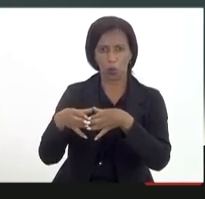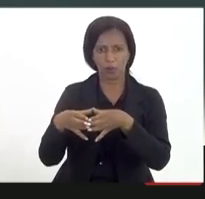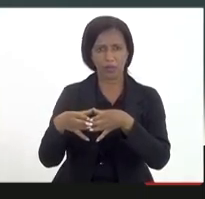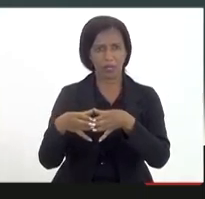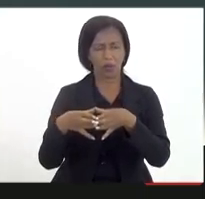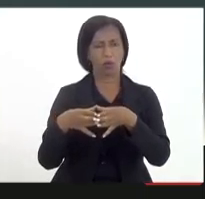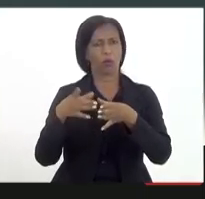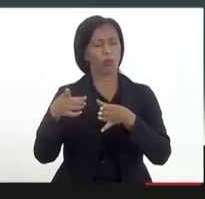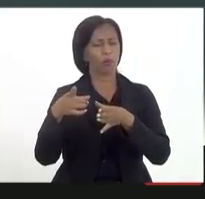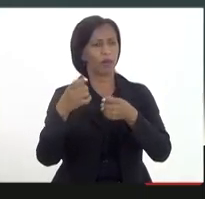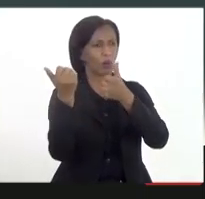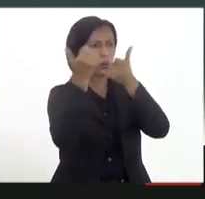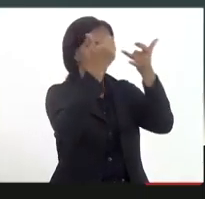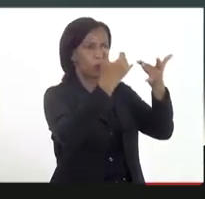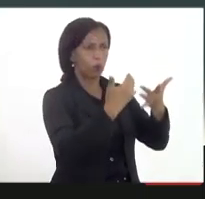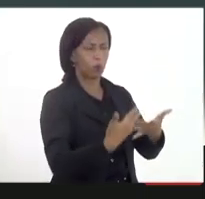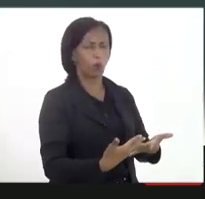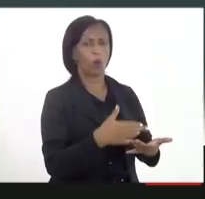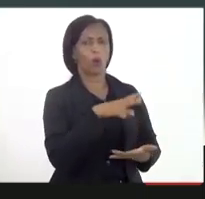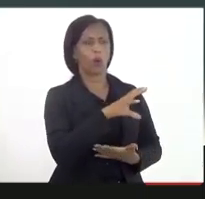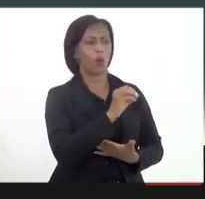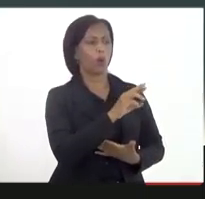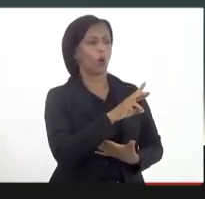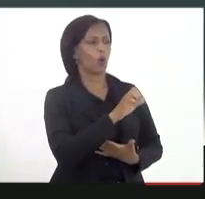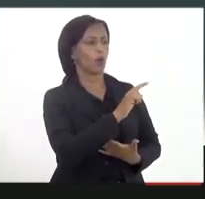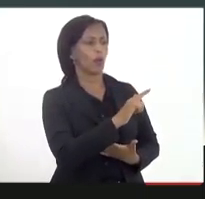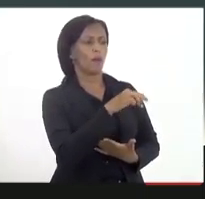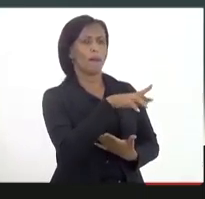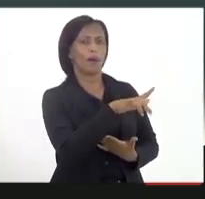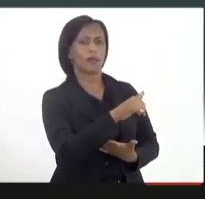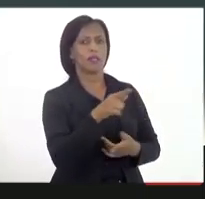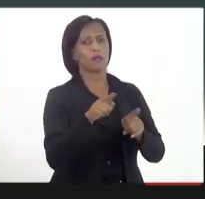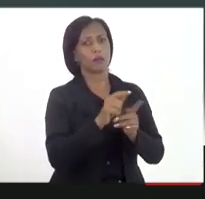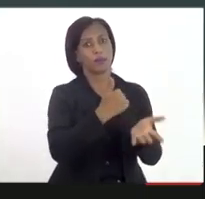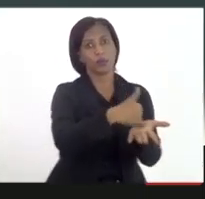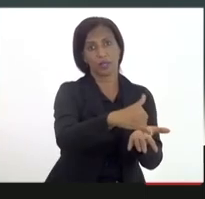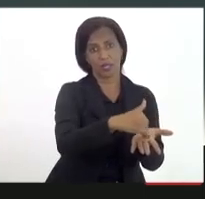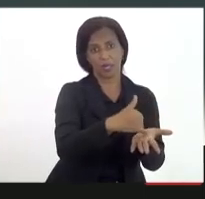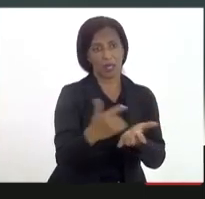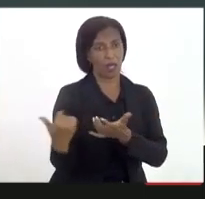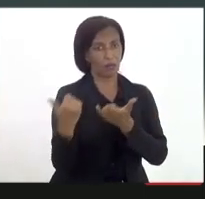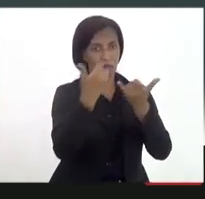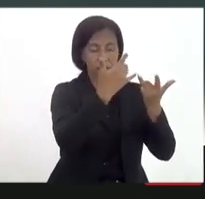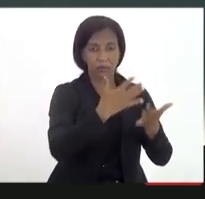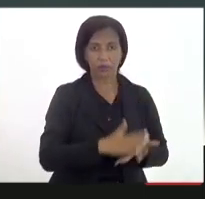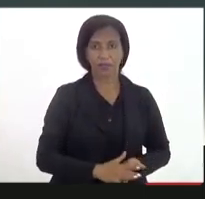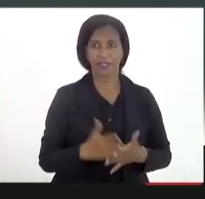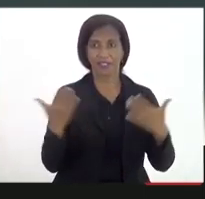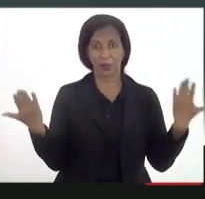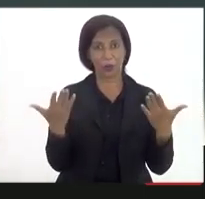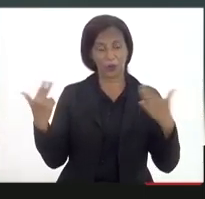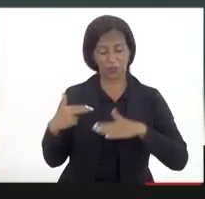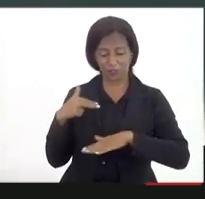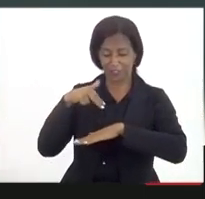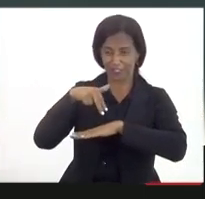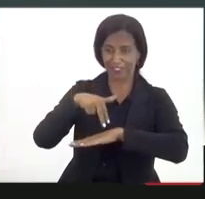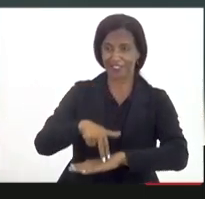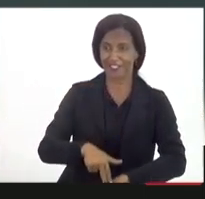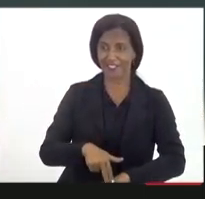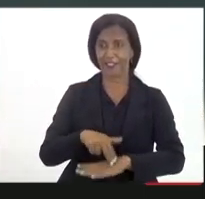corregedor que o coronel Marcelo Rocha e também é o secretário né diz Polícia Militar Então hoje eu tô aqui